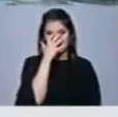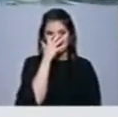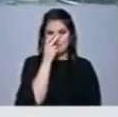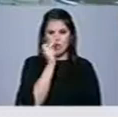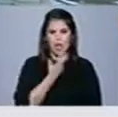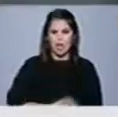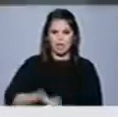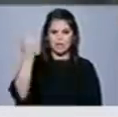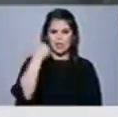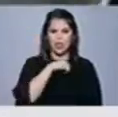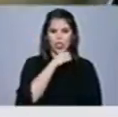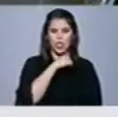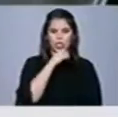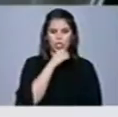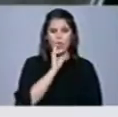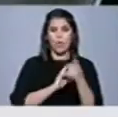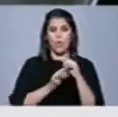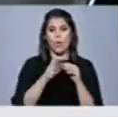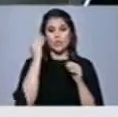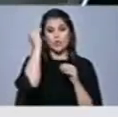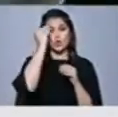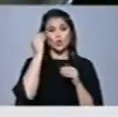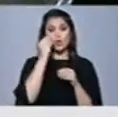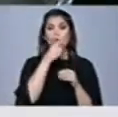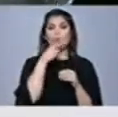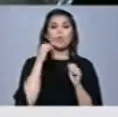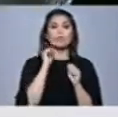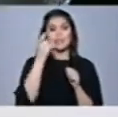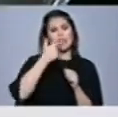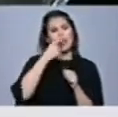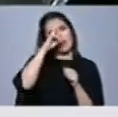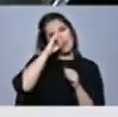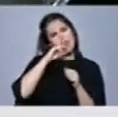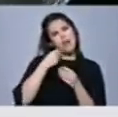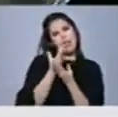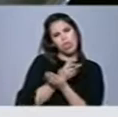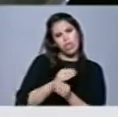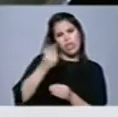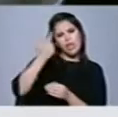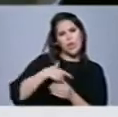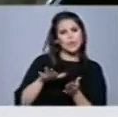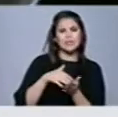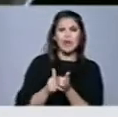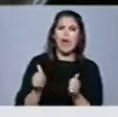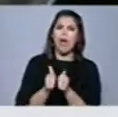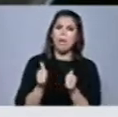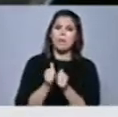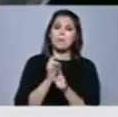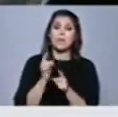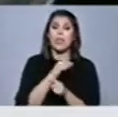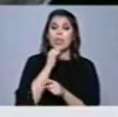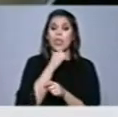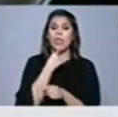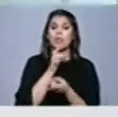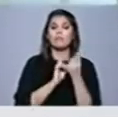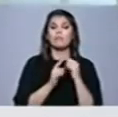Antigamente costumava-se dizer, quando se fazia os sonhos, isto é uma receita bem da minha infância, eu sempre acompanhei a fazer as receitas no Natal, costumava-se dizer